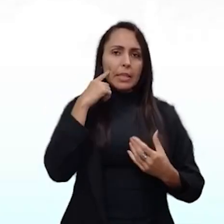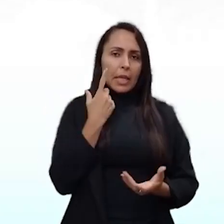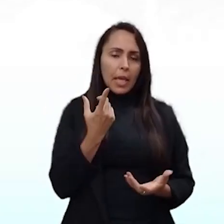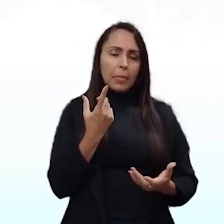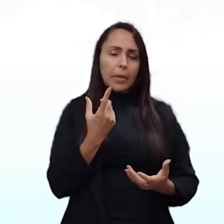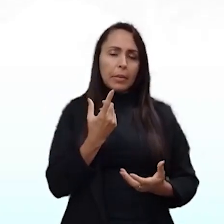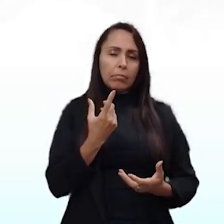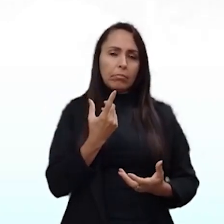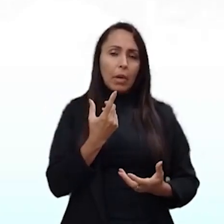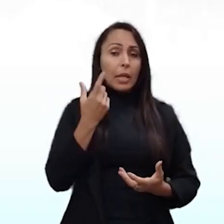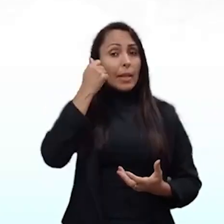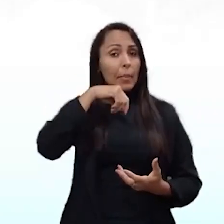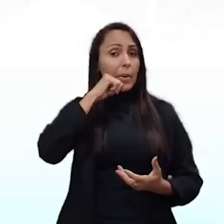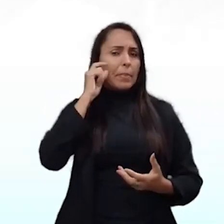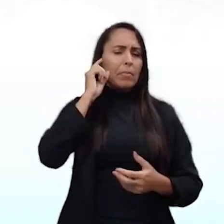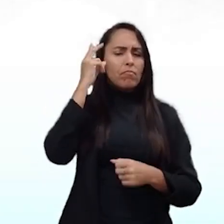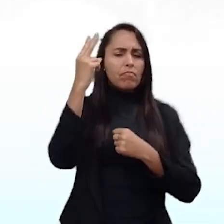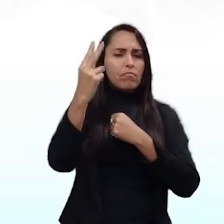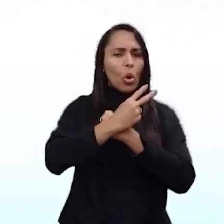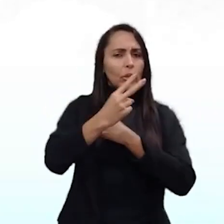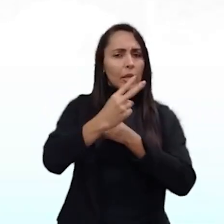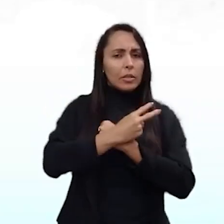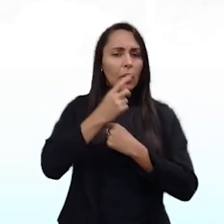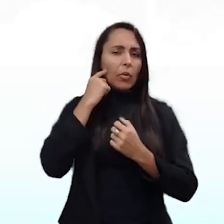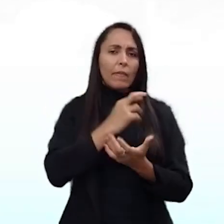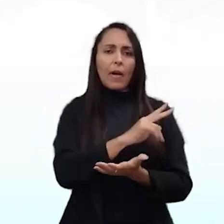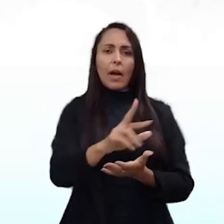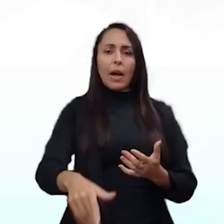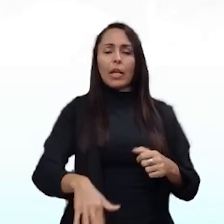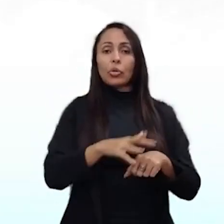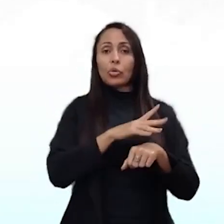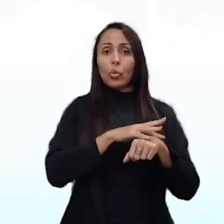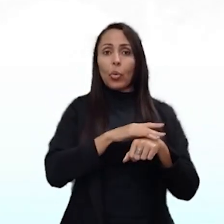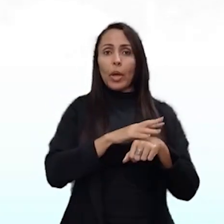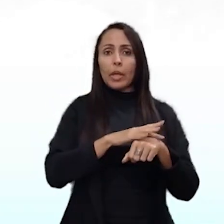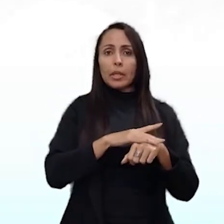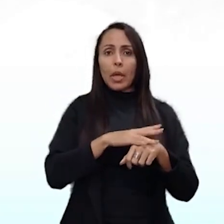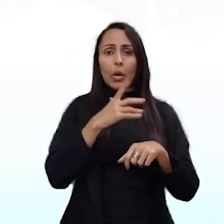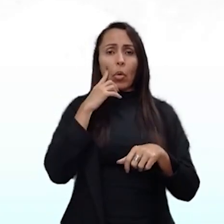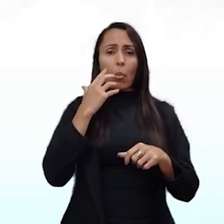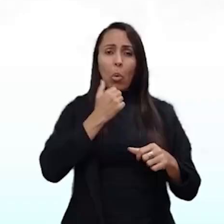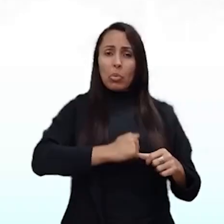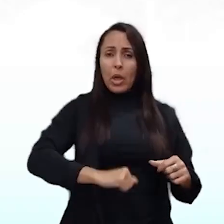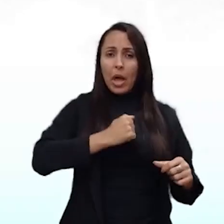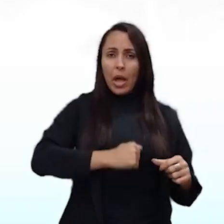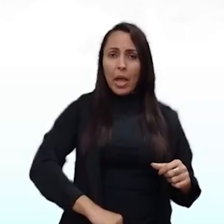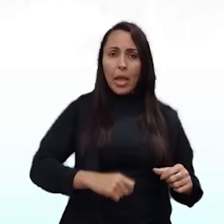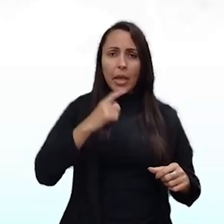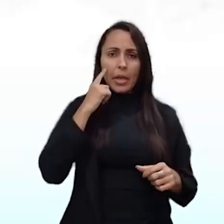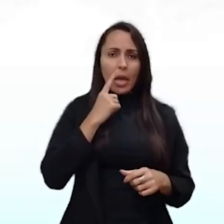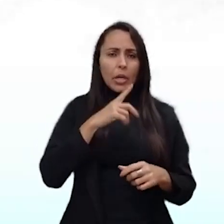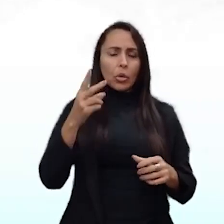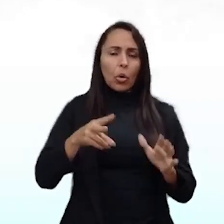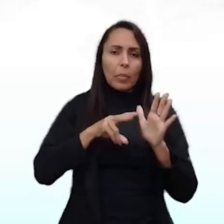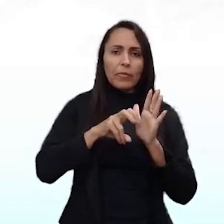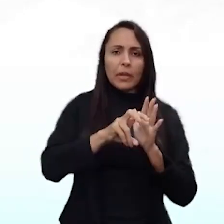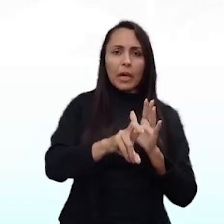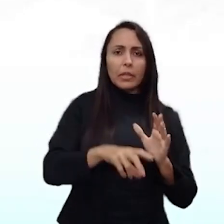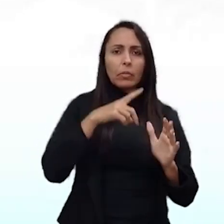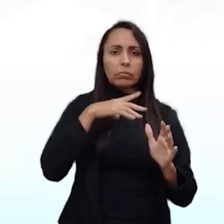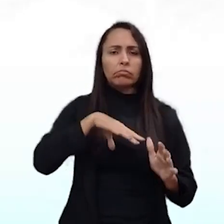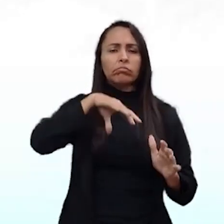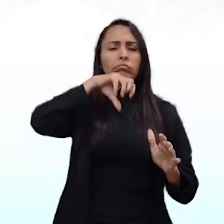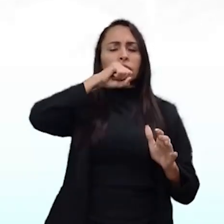mãe para proteção contra diversas doenças, como diarreia e como infecções, principalmente